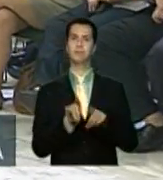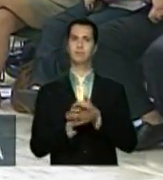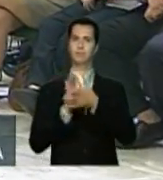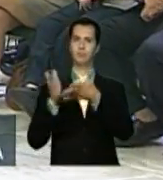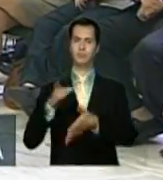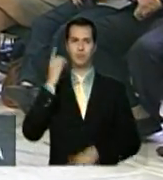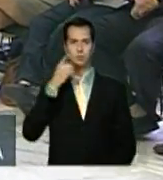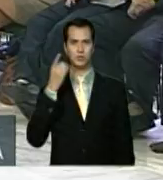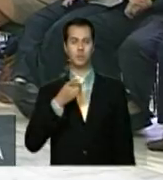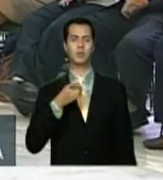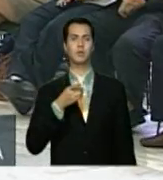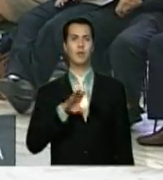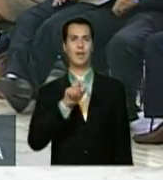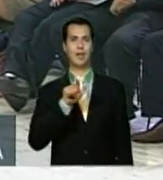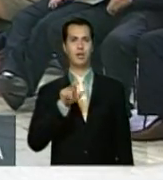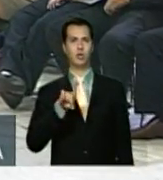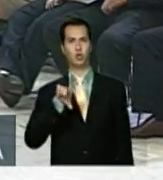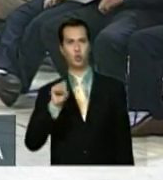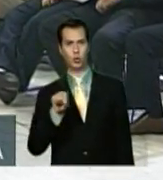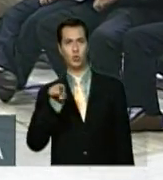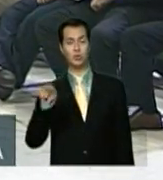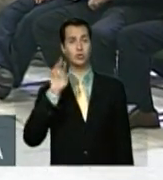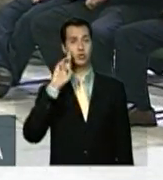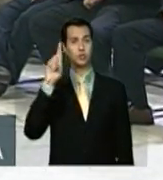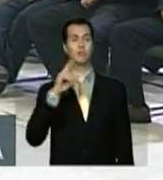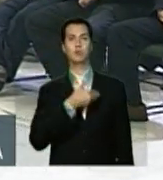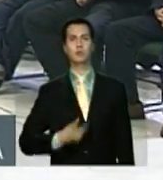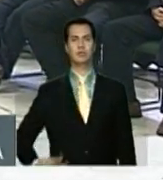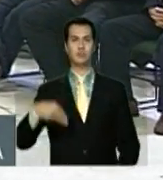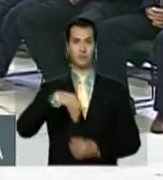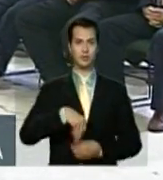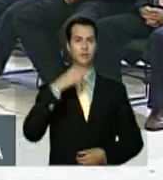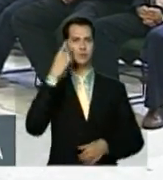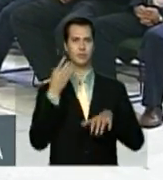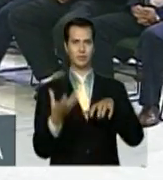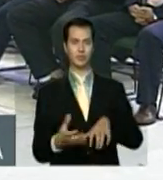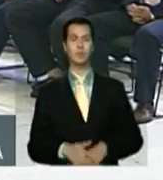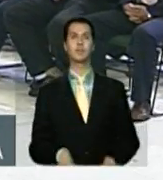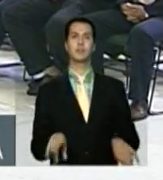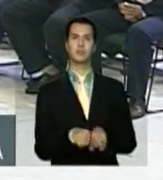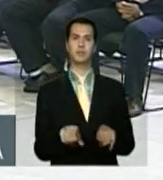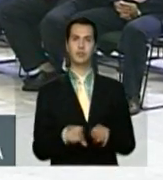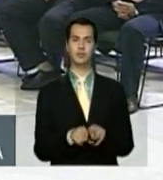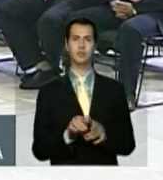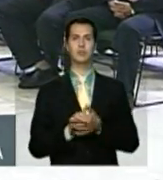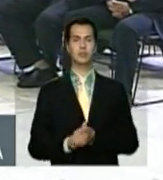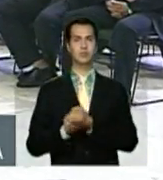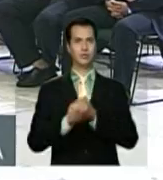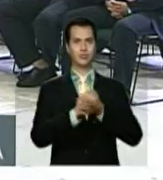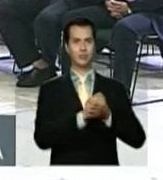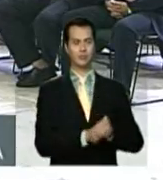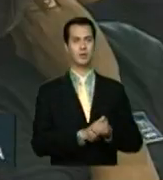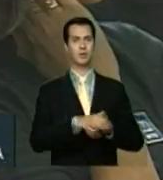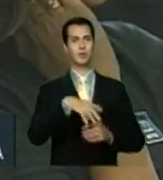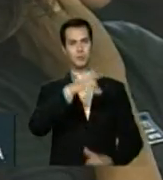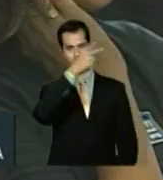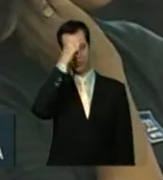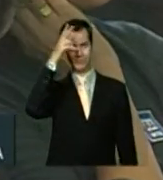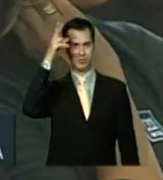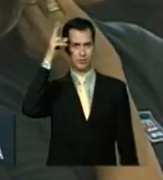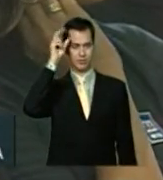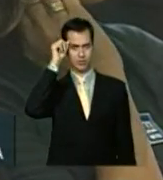chinaglia líder do Governo na Câmara dos Deputados cumprimentar aqui os senhores prefeitos